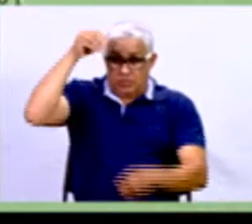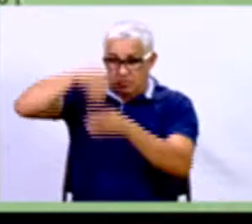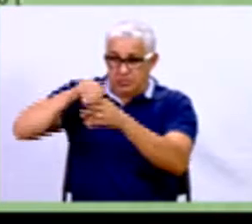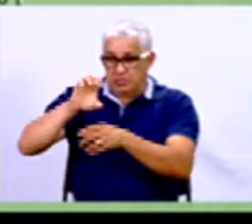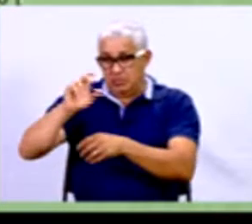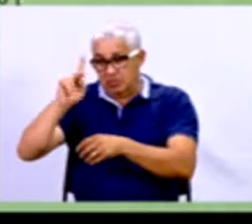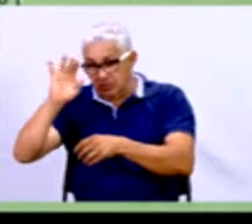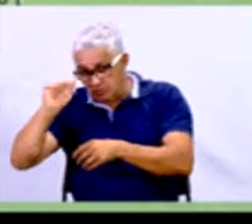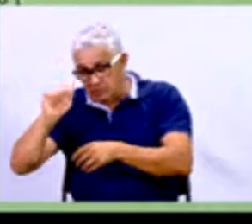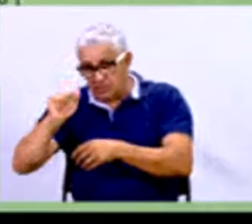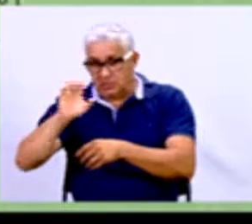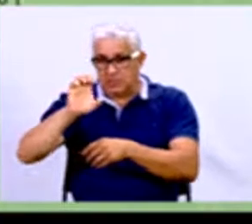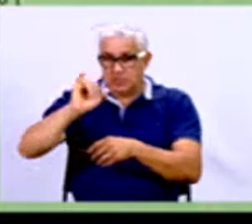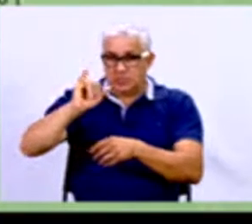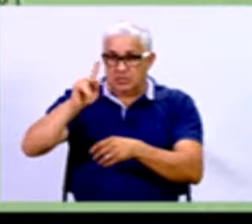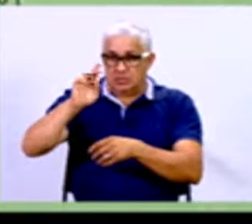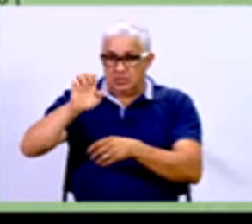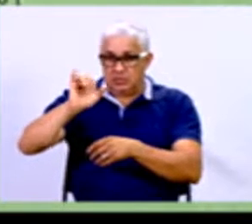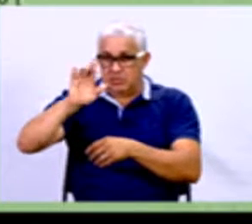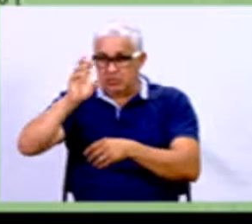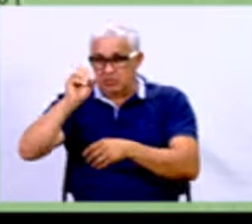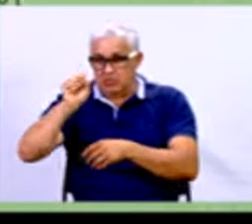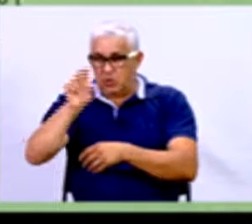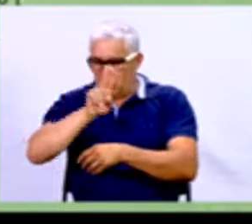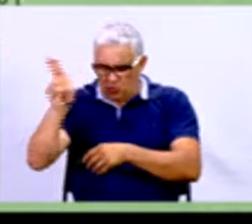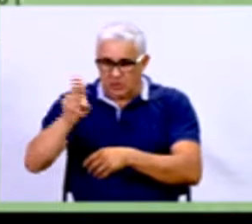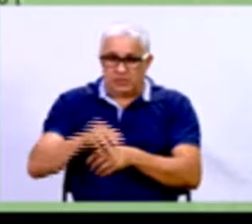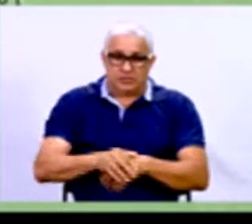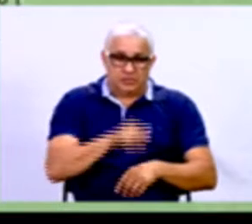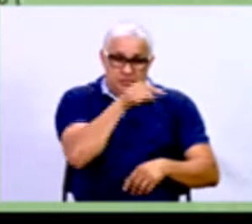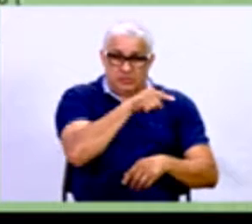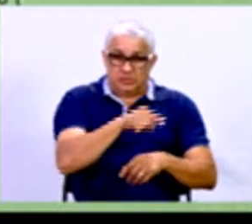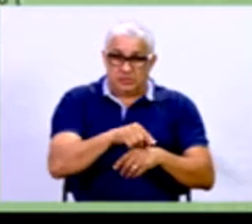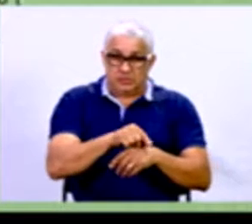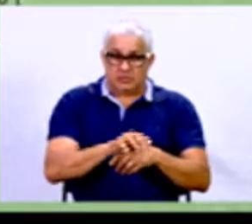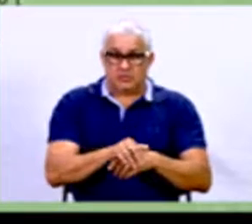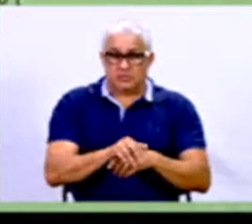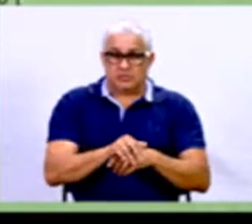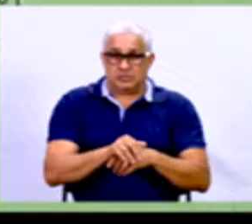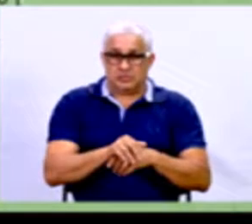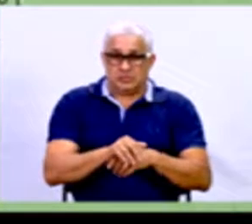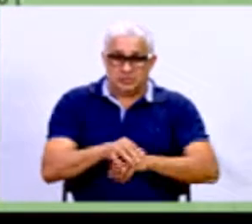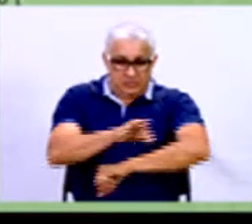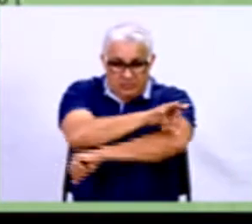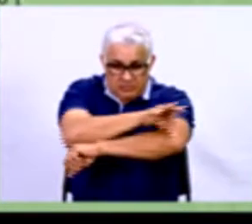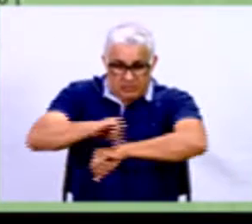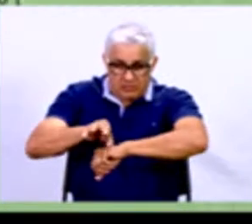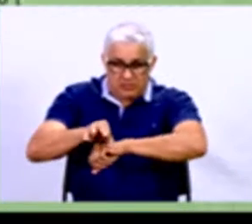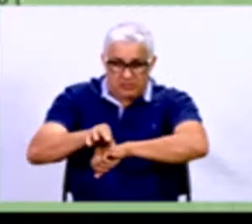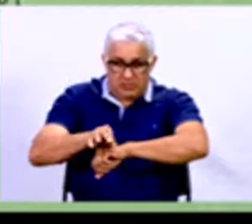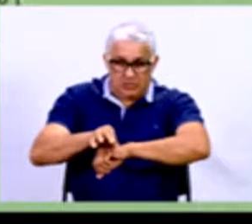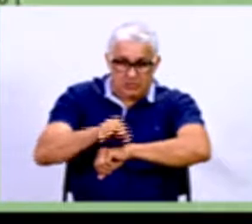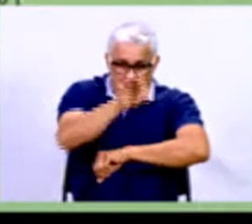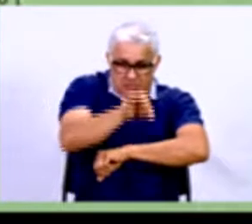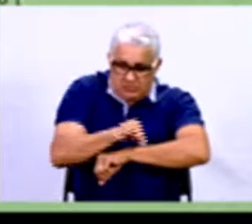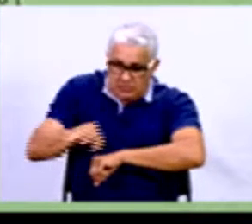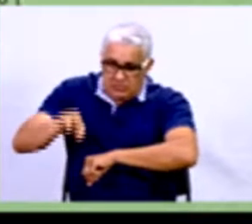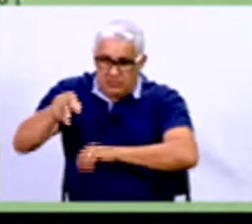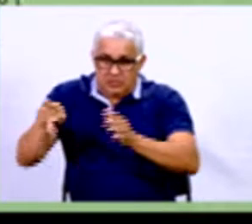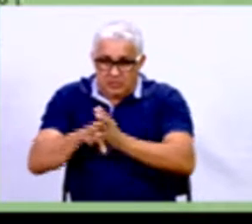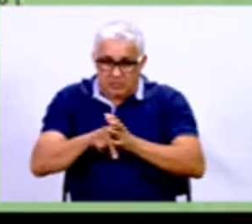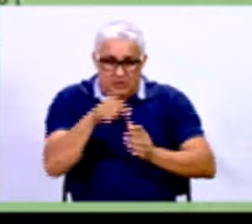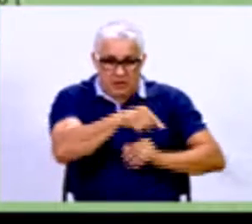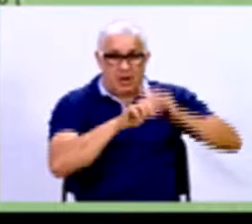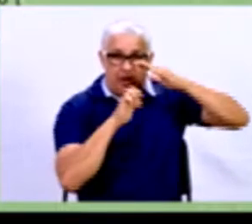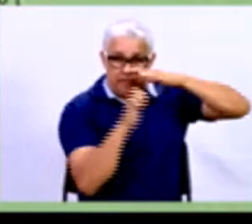costumamos chamar, eles irão, com base na planta baixa dessa empresa, por exemplo, eles